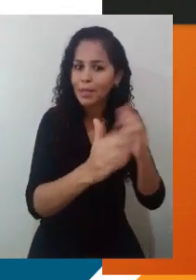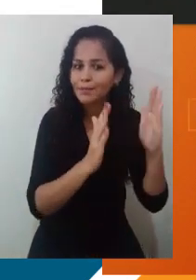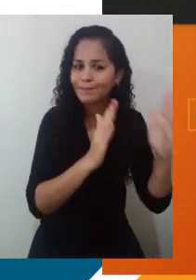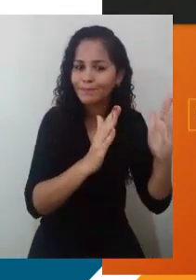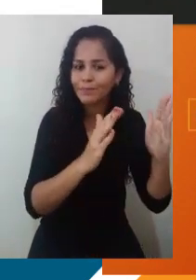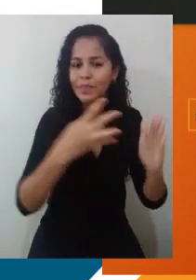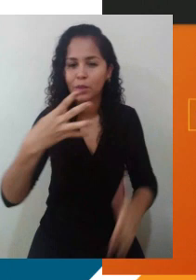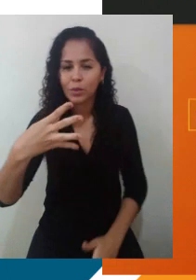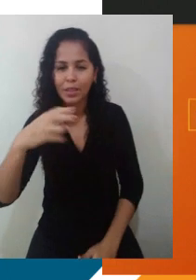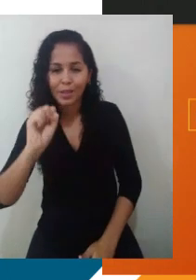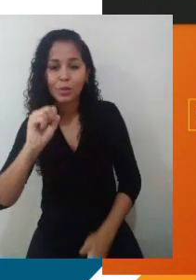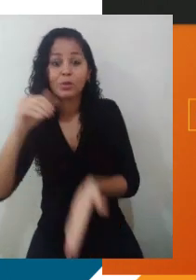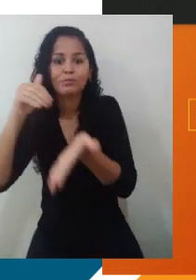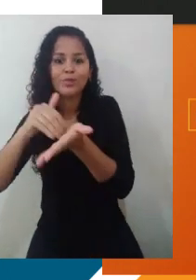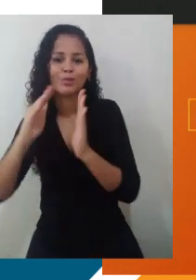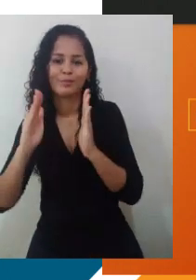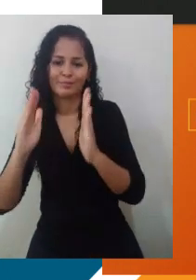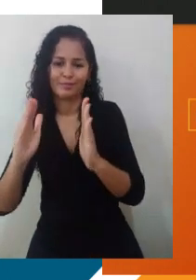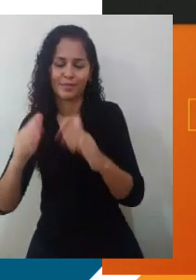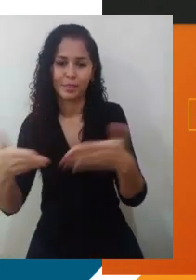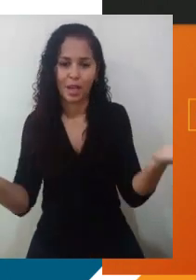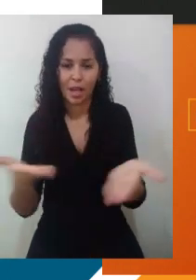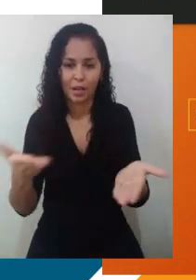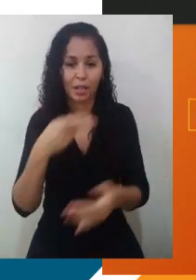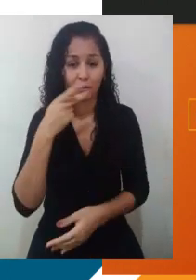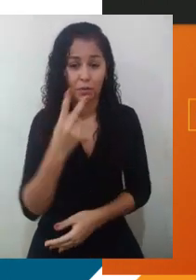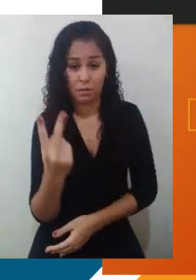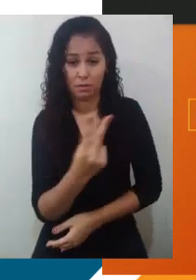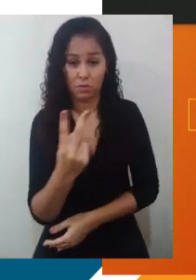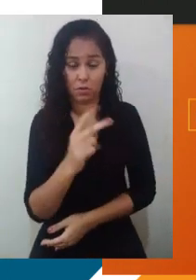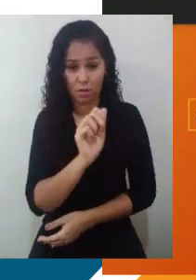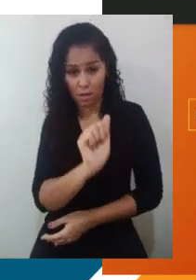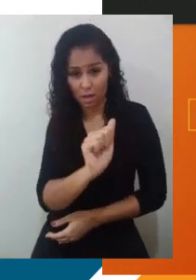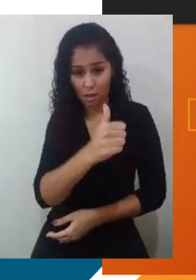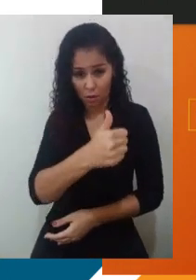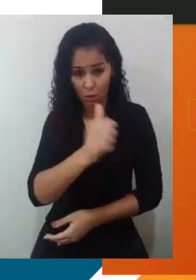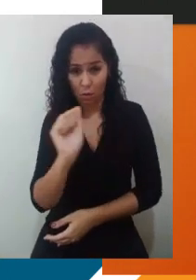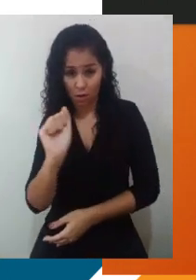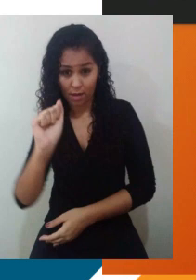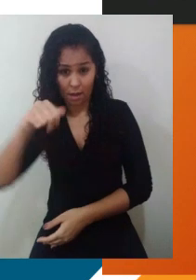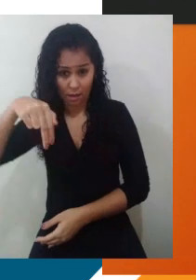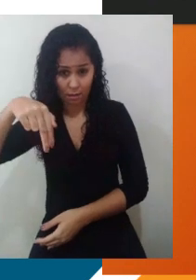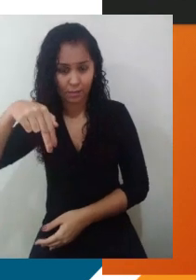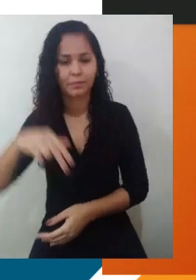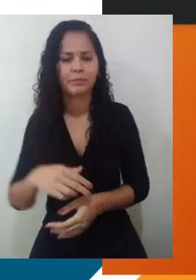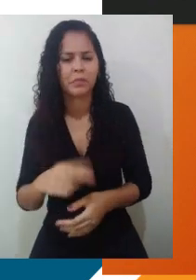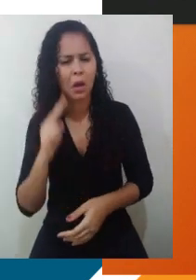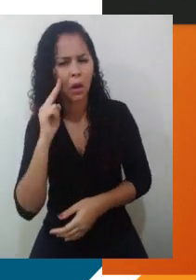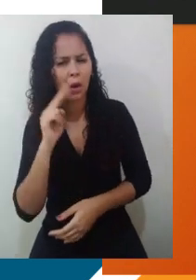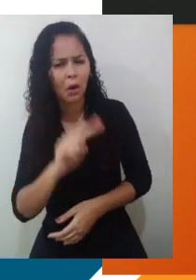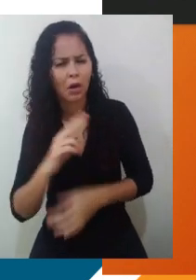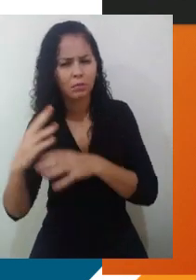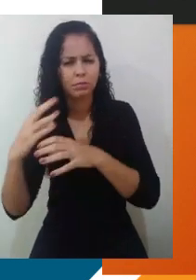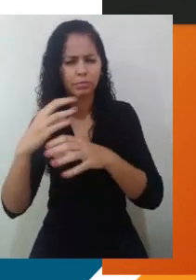primeiro termo e o 48 é o último termo. A partir de agora eu vou me referir a esses dois como A1 e AN.